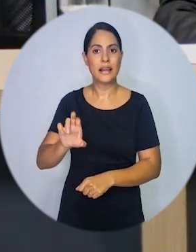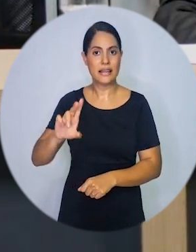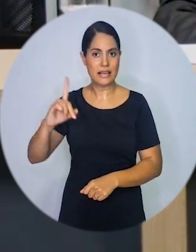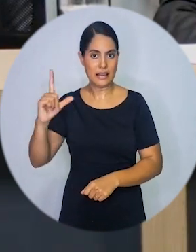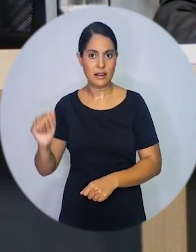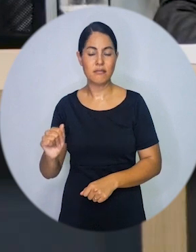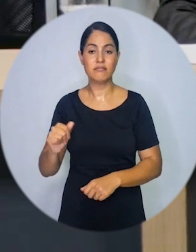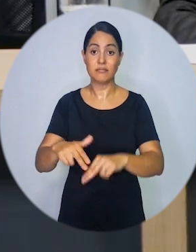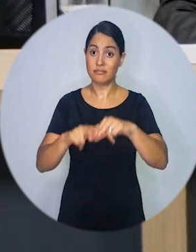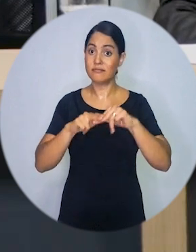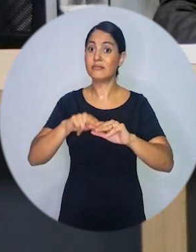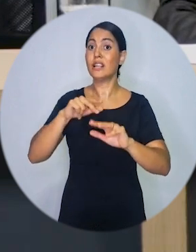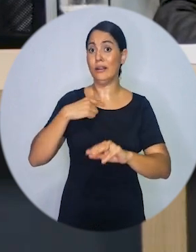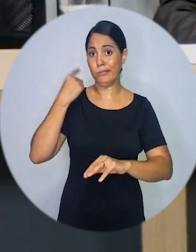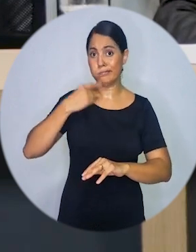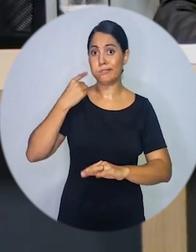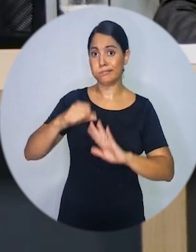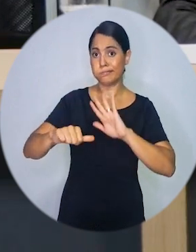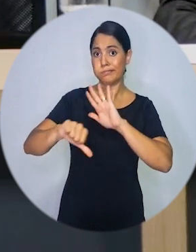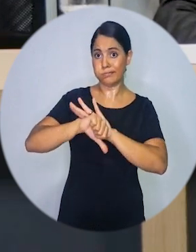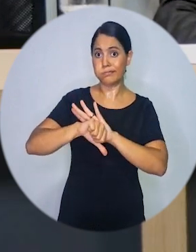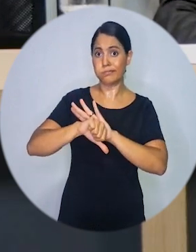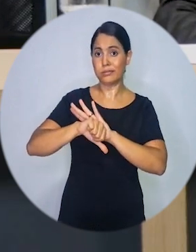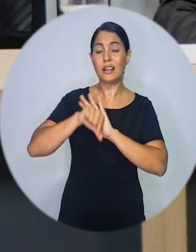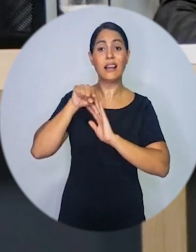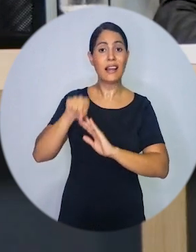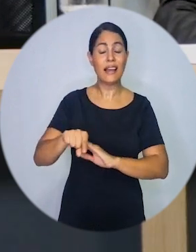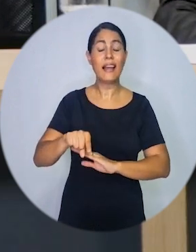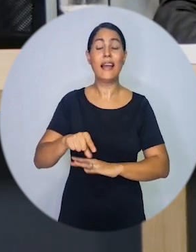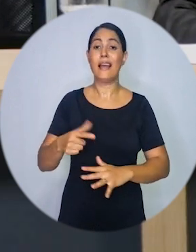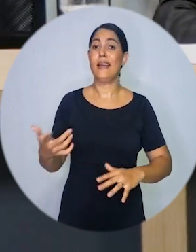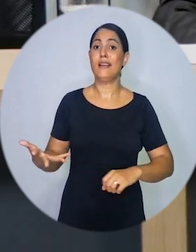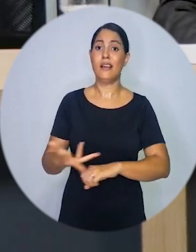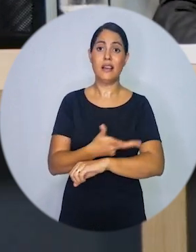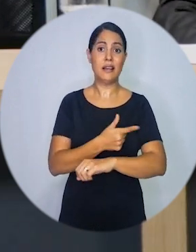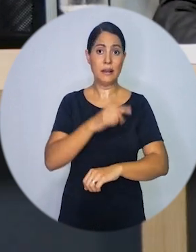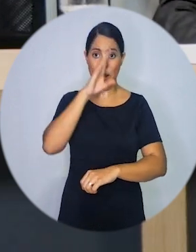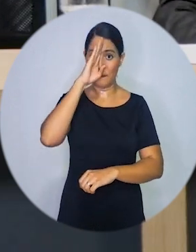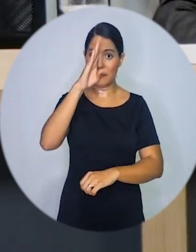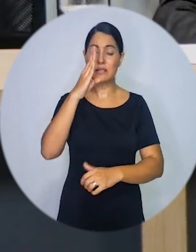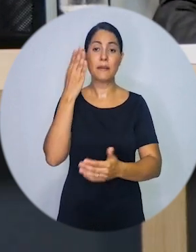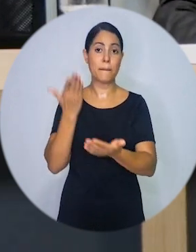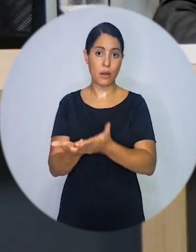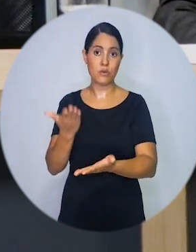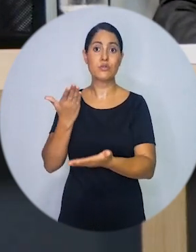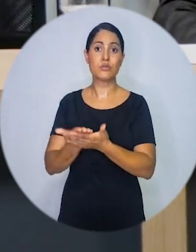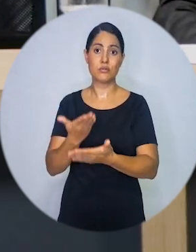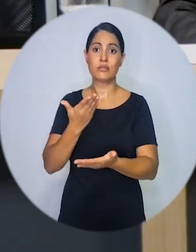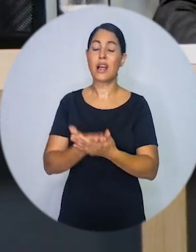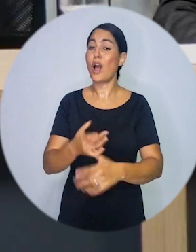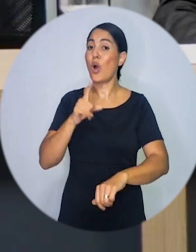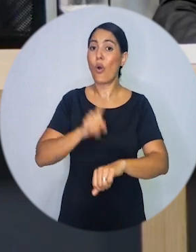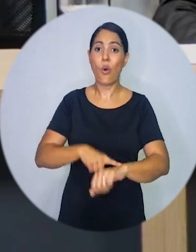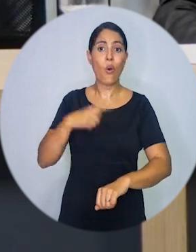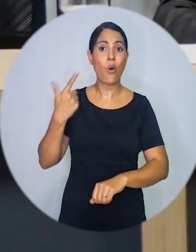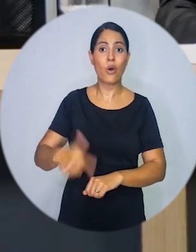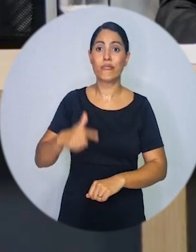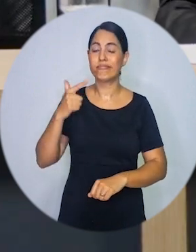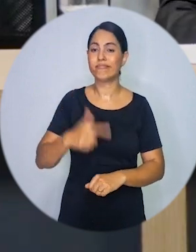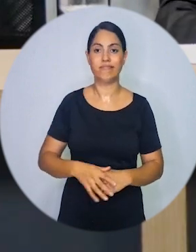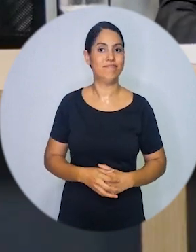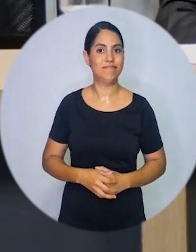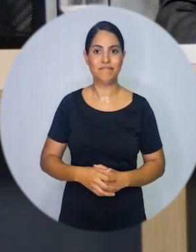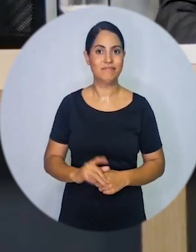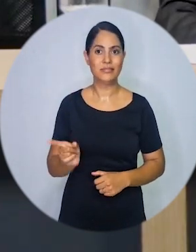doutora Marília, porque a advocacia criminal, ela é a advocacia de ponta realmente, a que tem